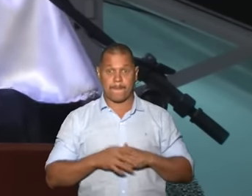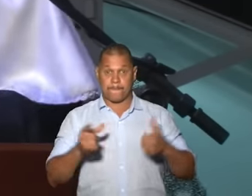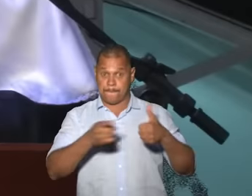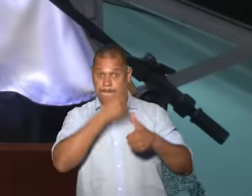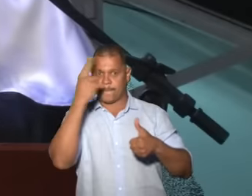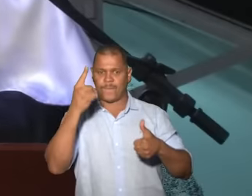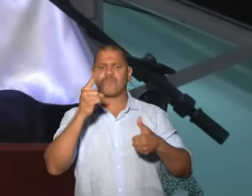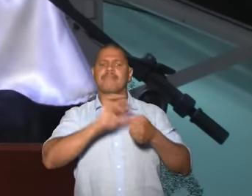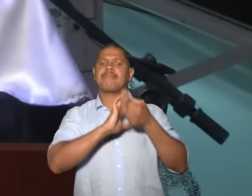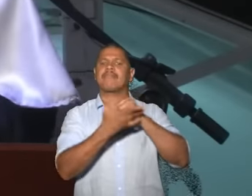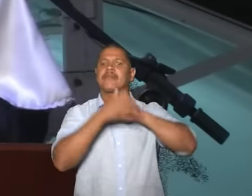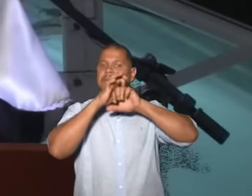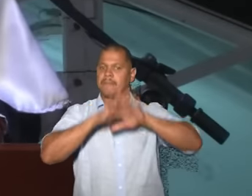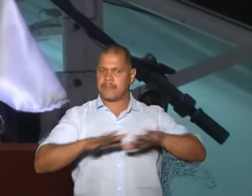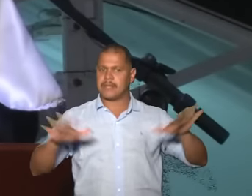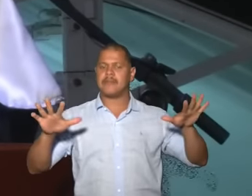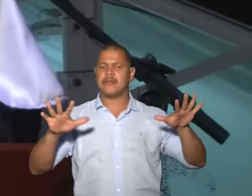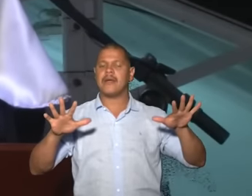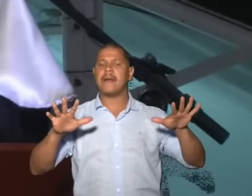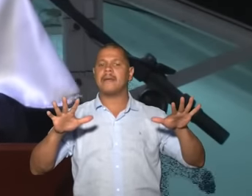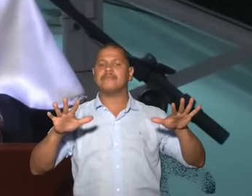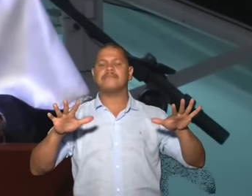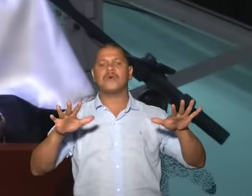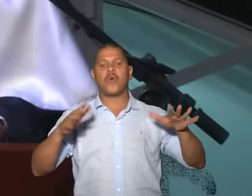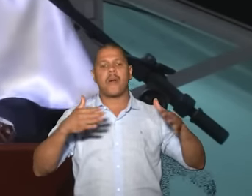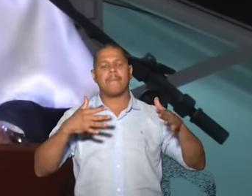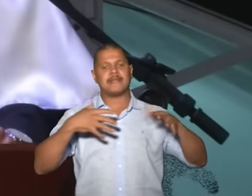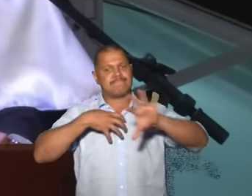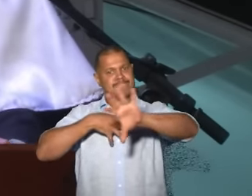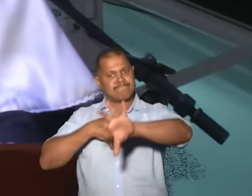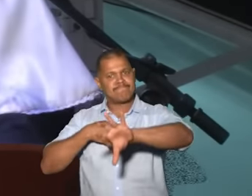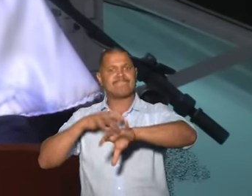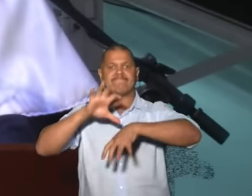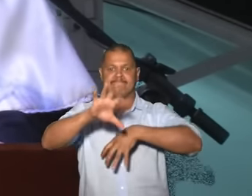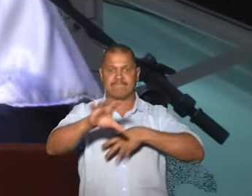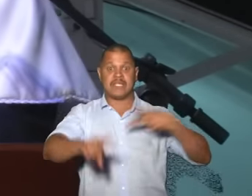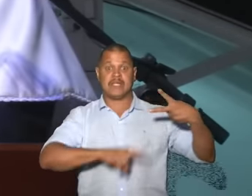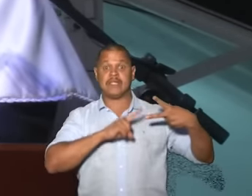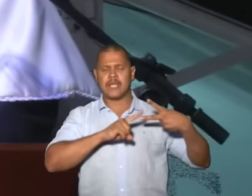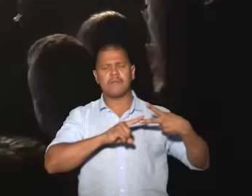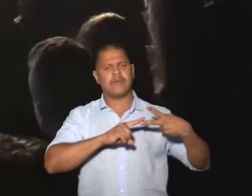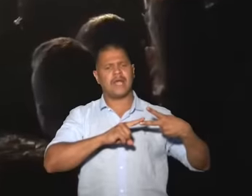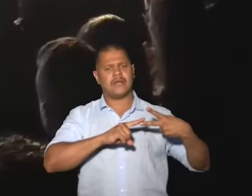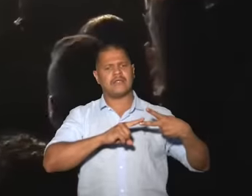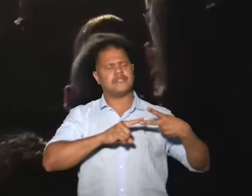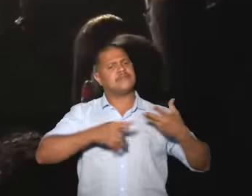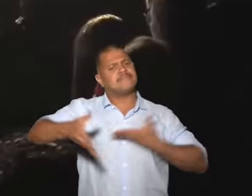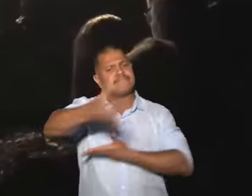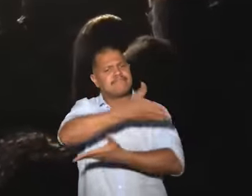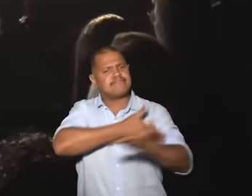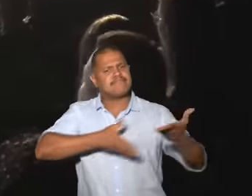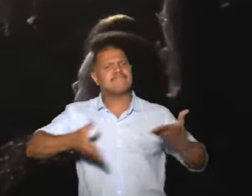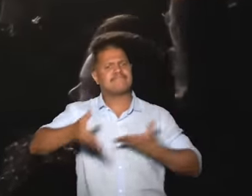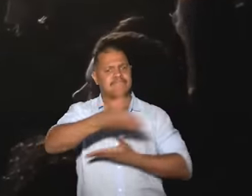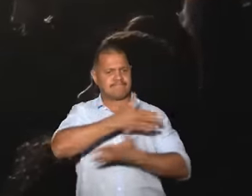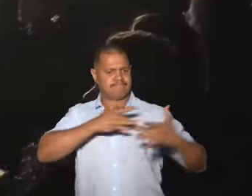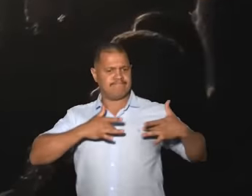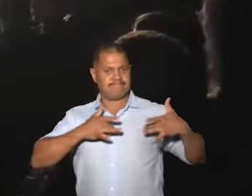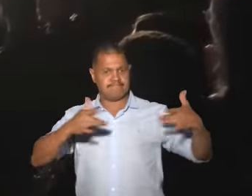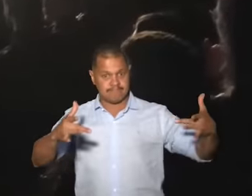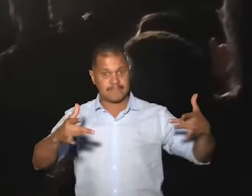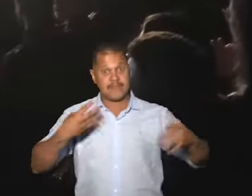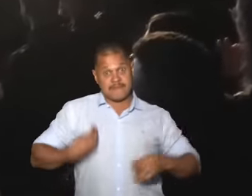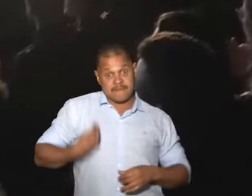tornou evidente o quanto a solidariedade e a empatia são fundamentais para a vida das pessoas e para a